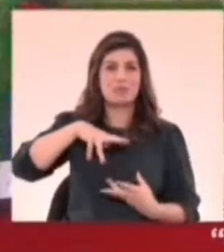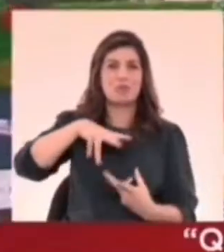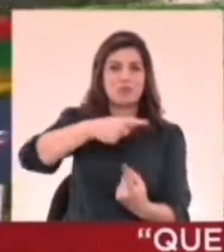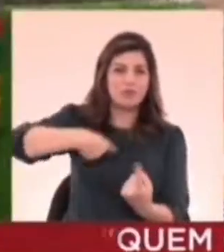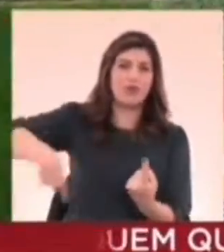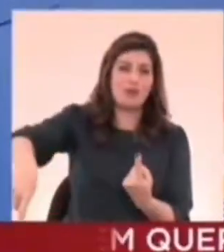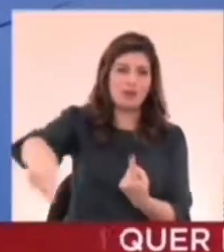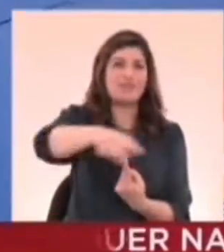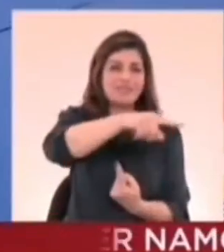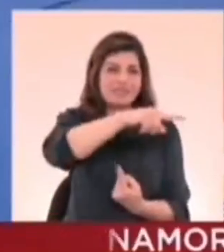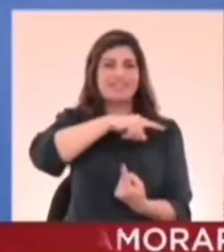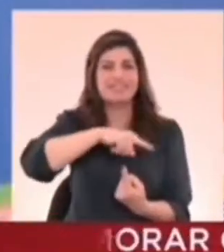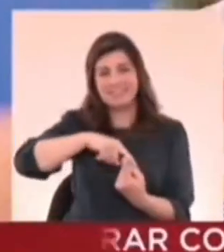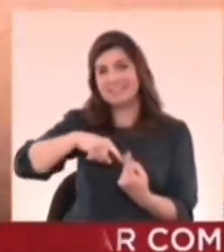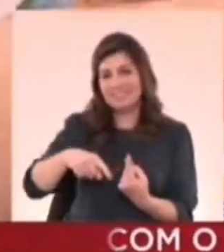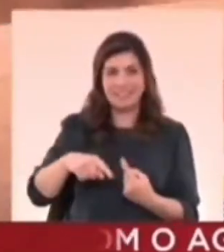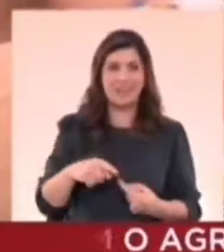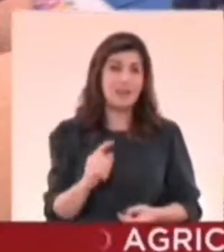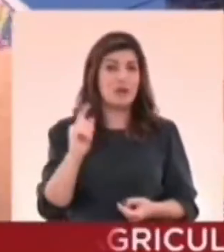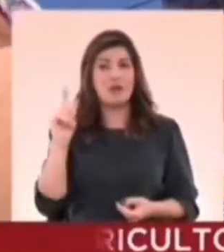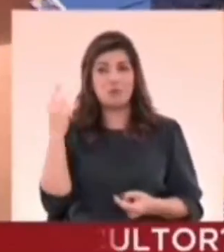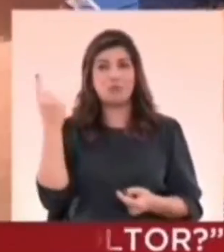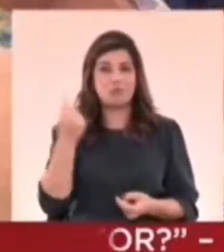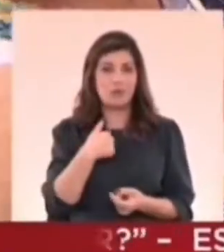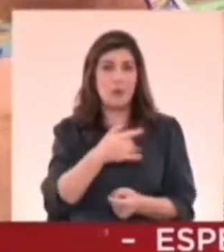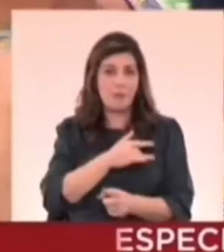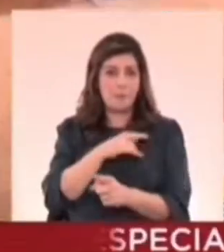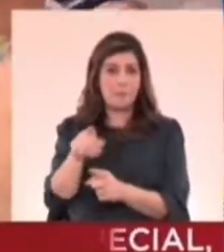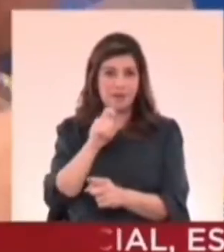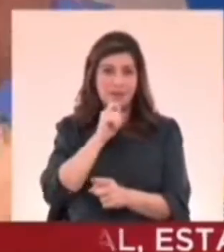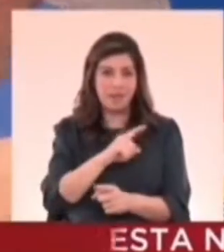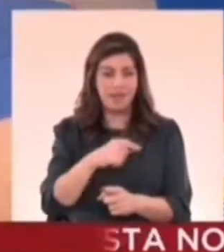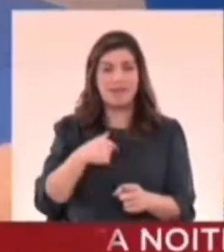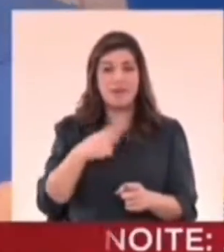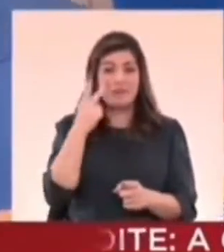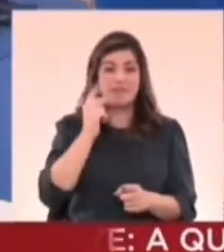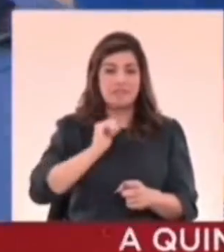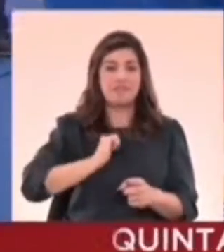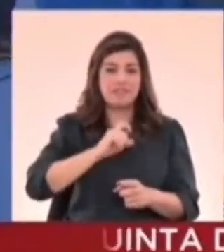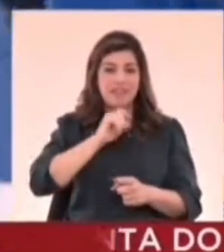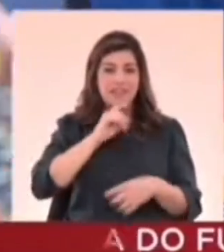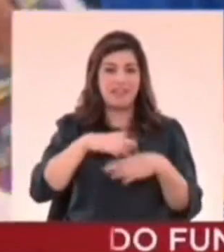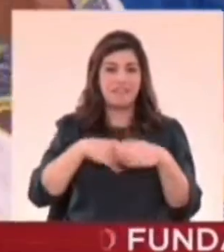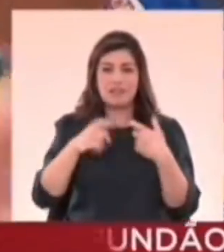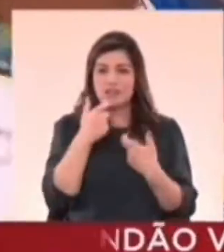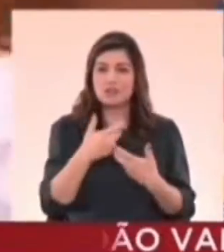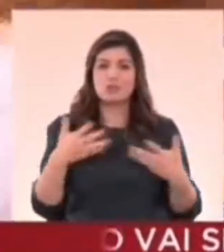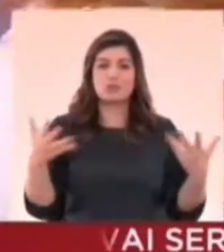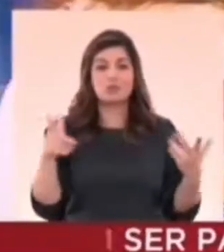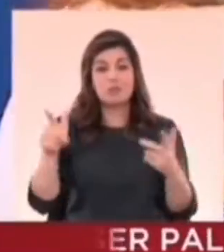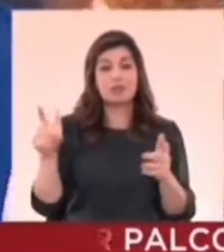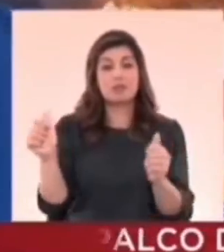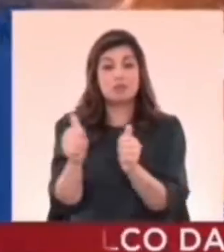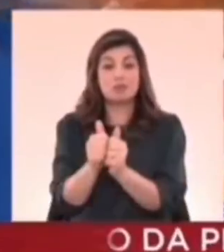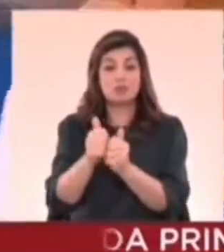se eu puder Oi Maria tudo na vida da melhor a ilha